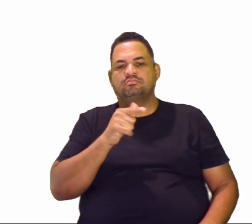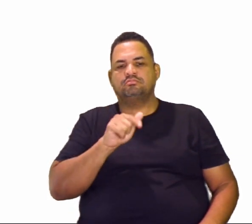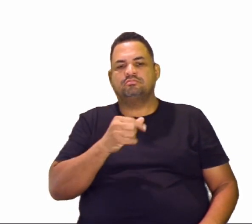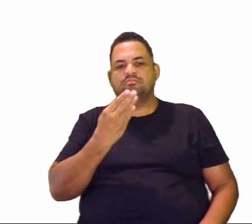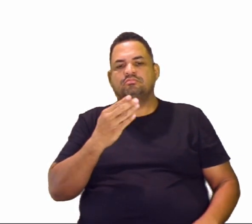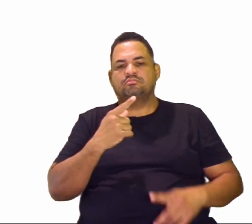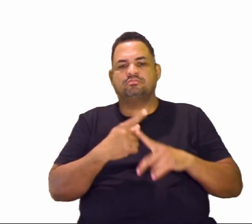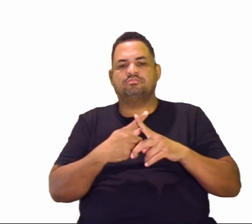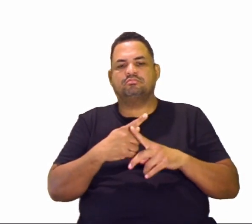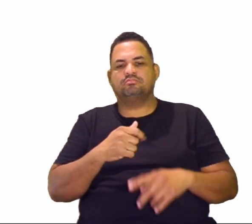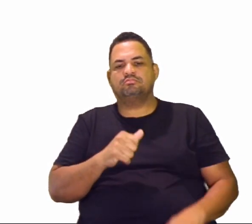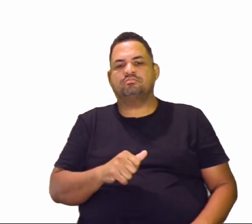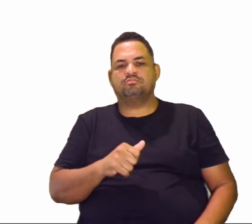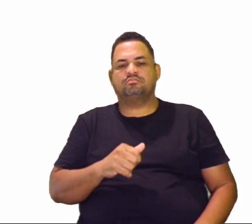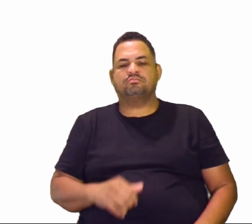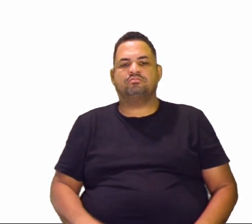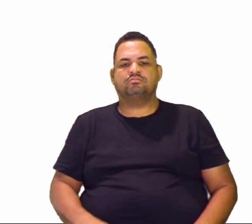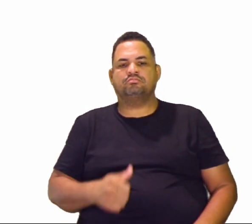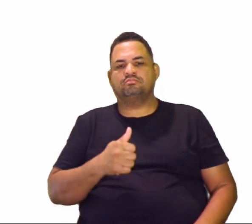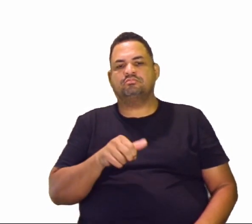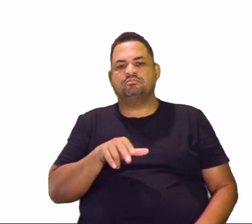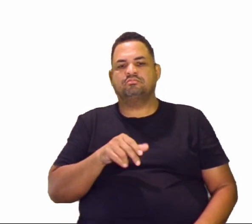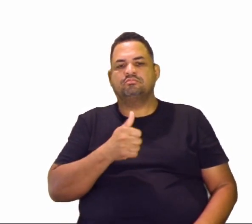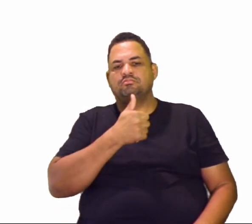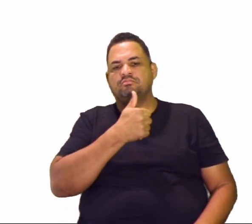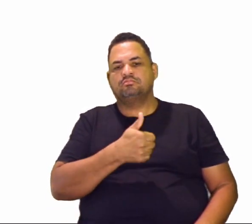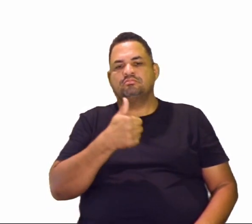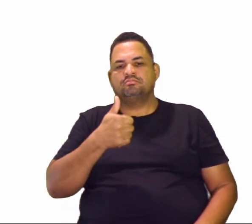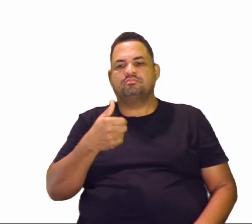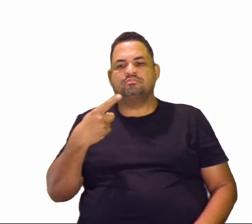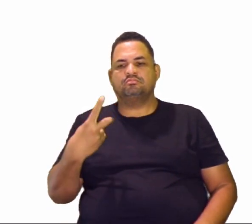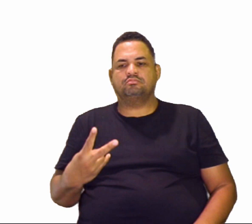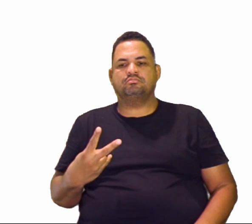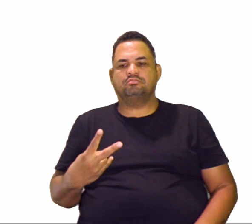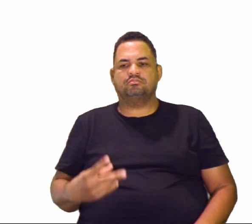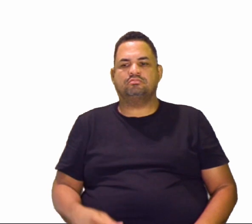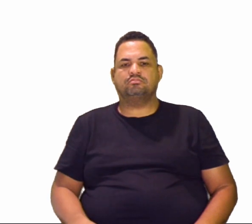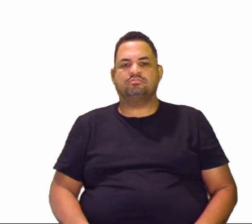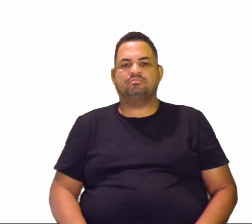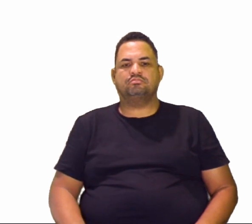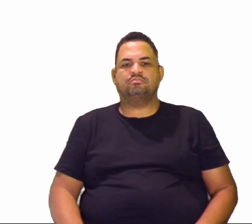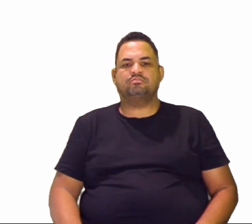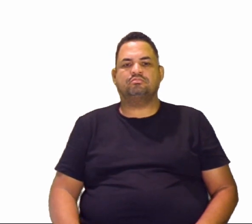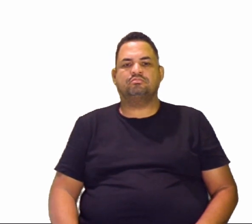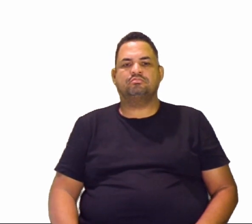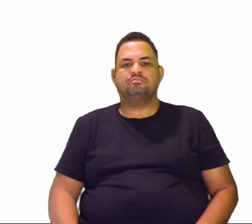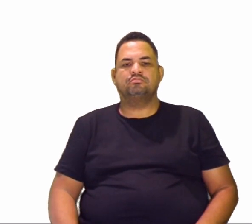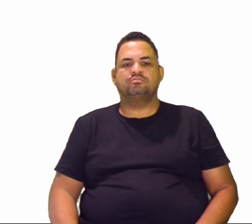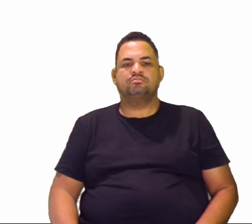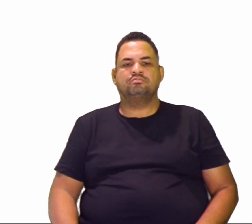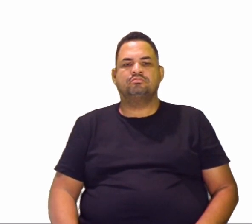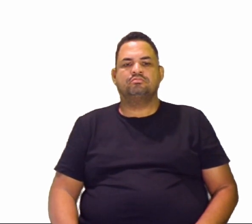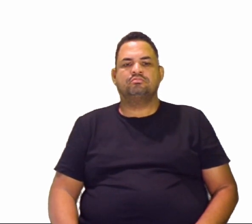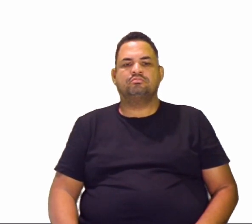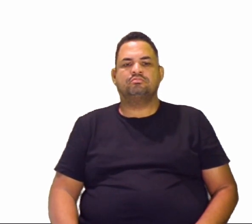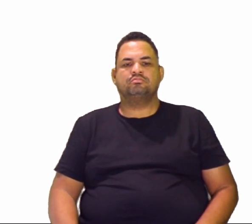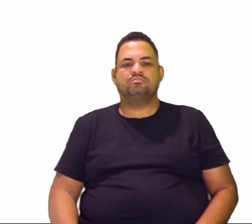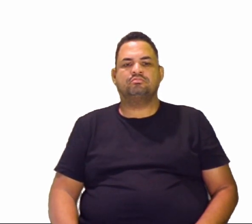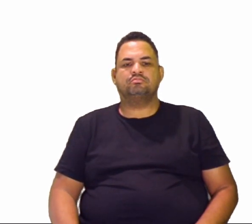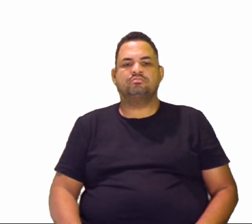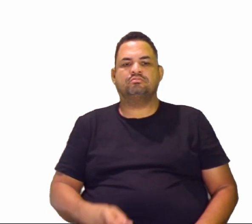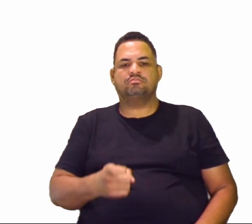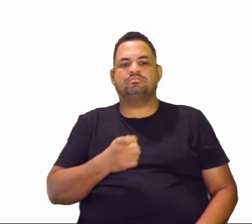vezes X será igual a 112. Tendo assim